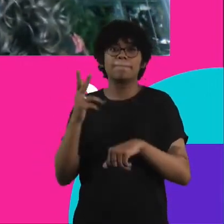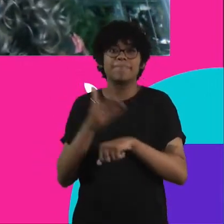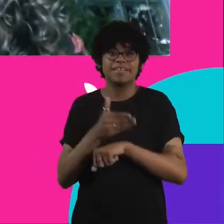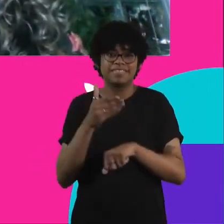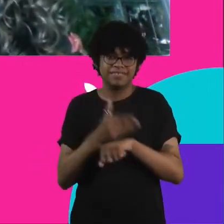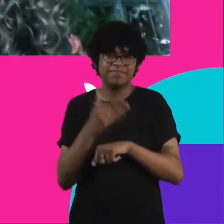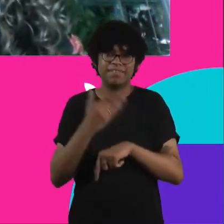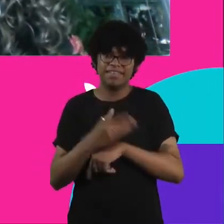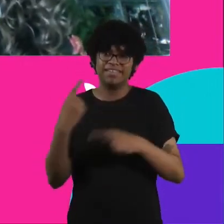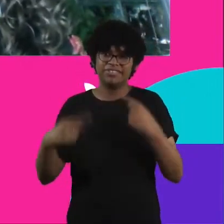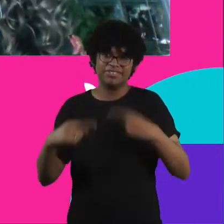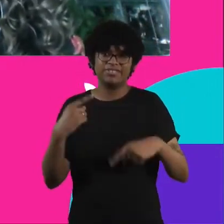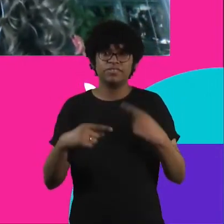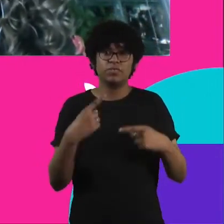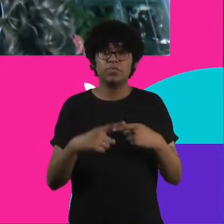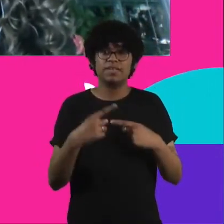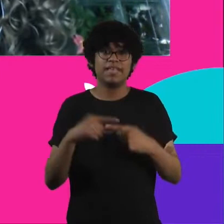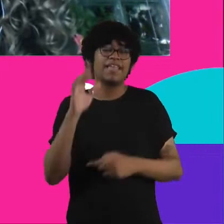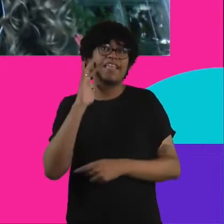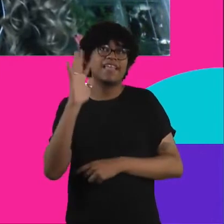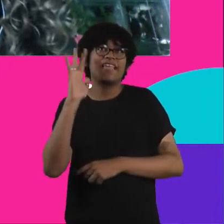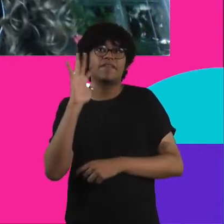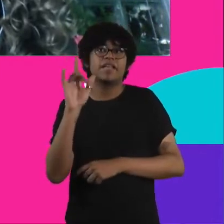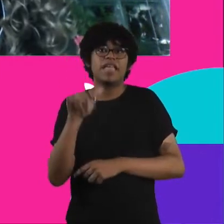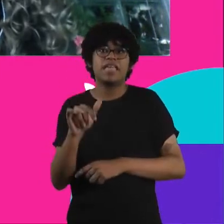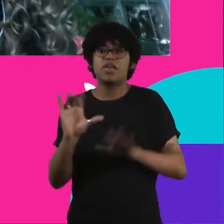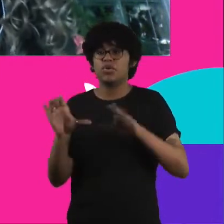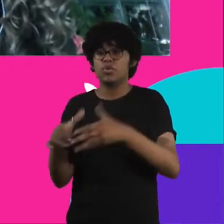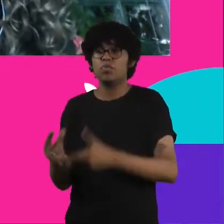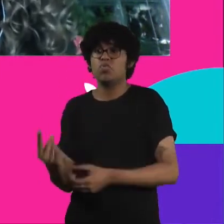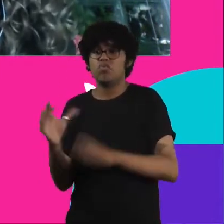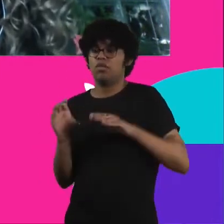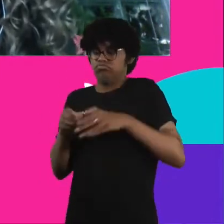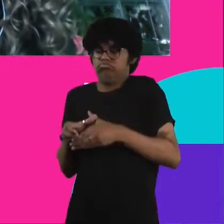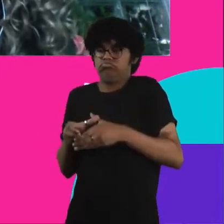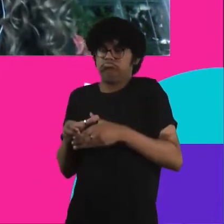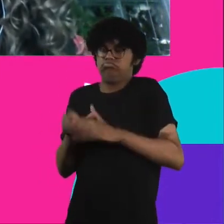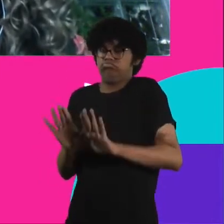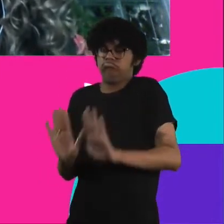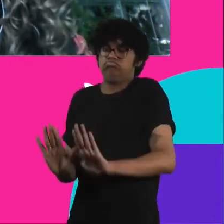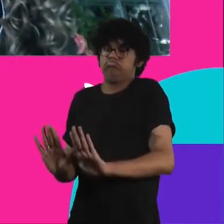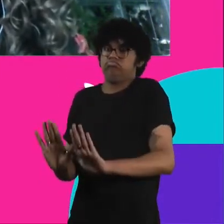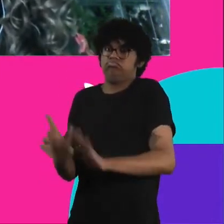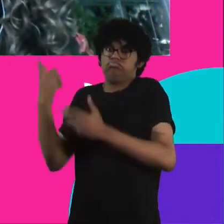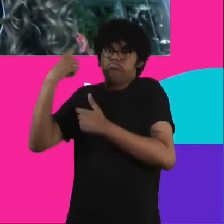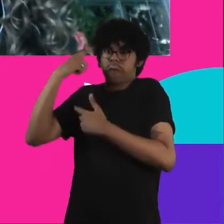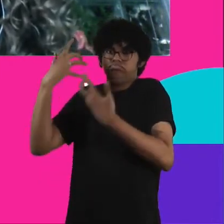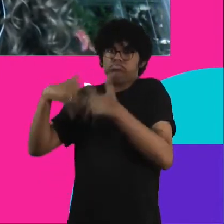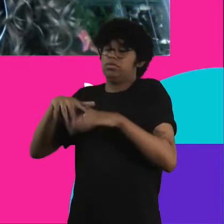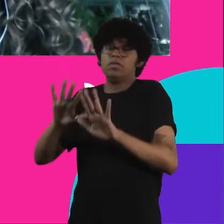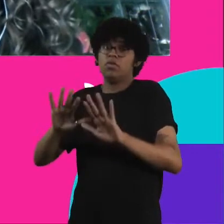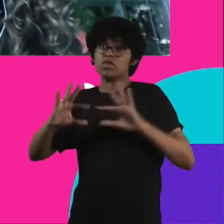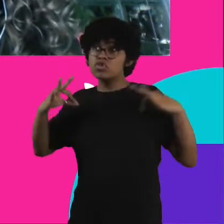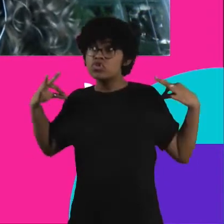porque senão a reflexão ética vai ser exclusiva de um grupo de pessoas. Então, a gente precisa, nesse momento, se conscientizar que todo mundo